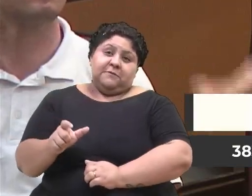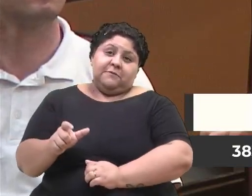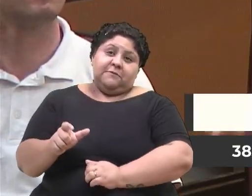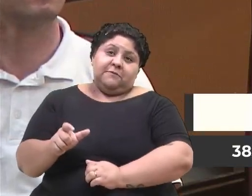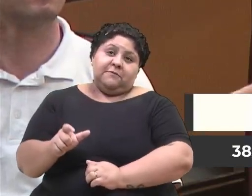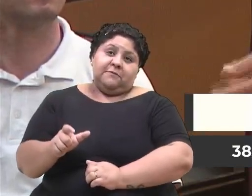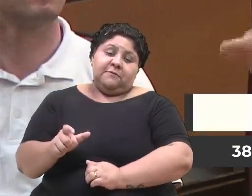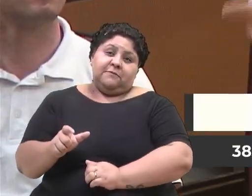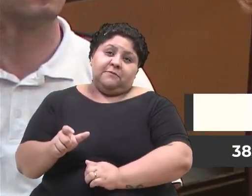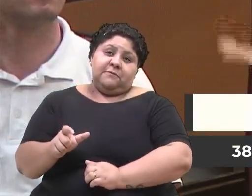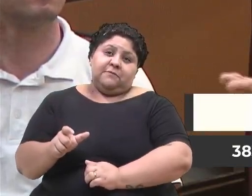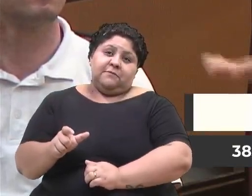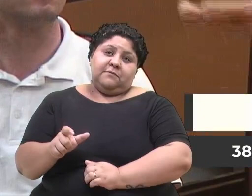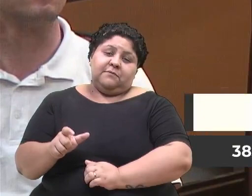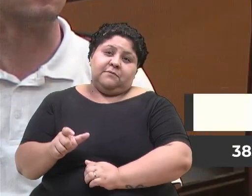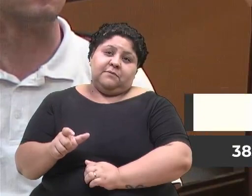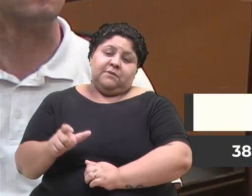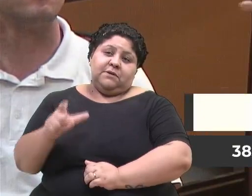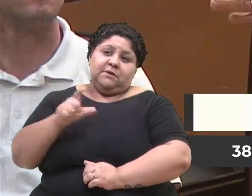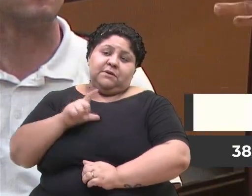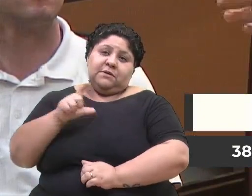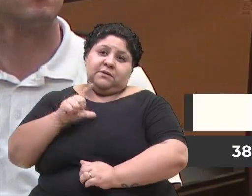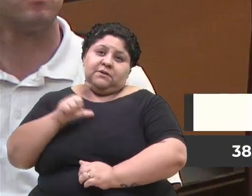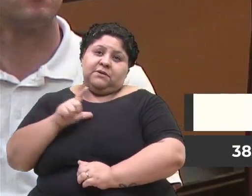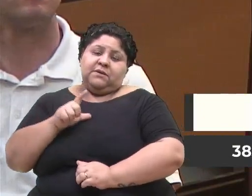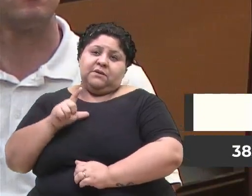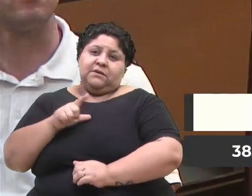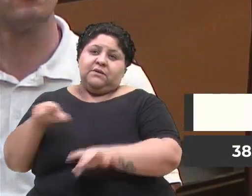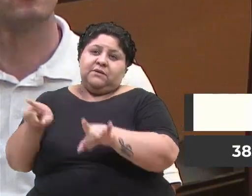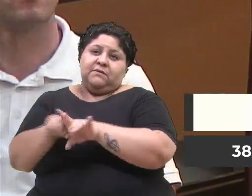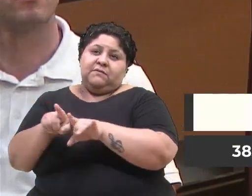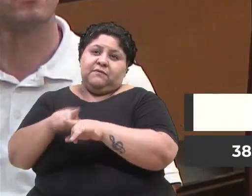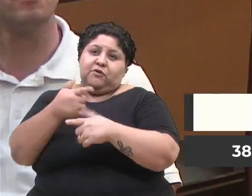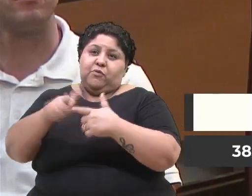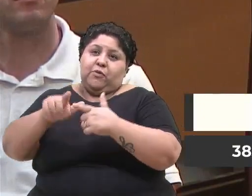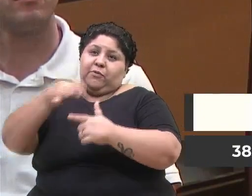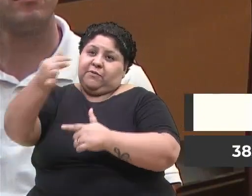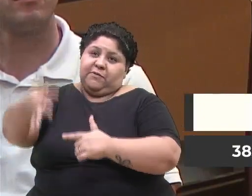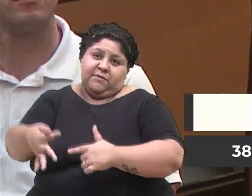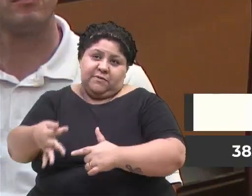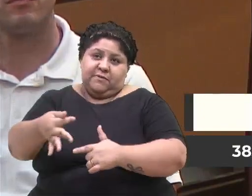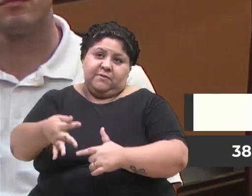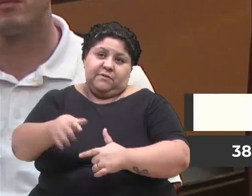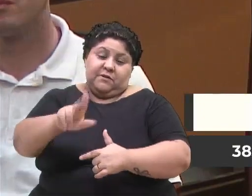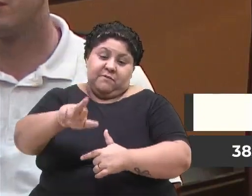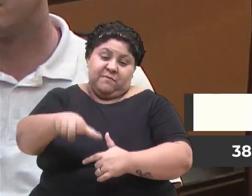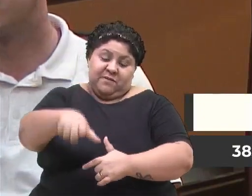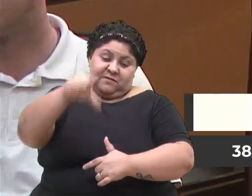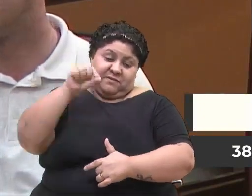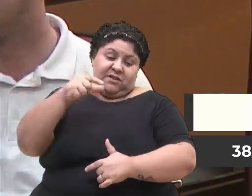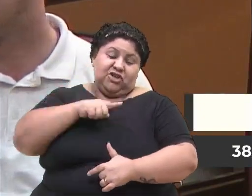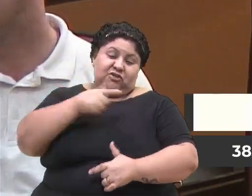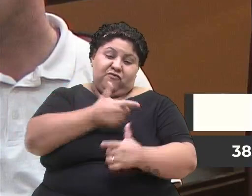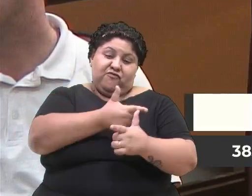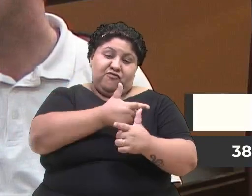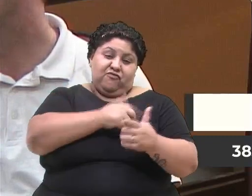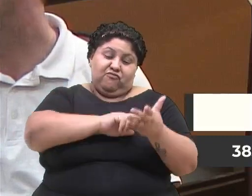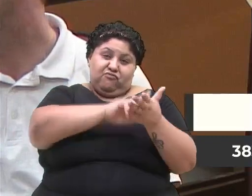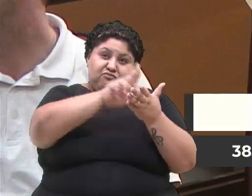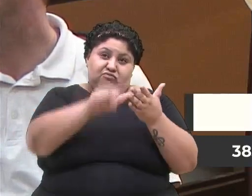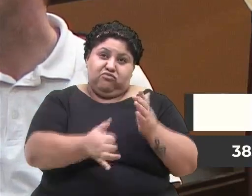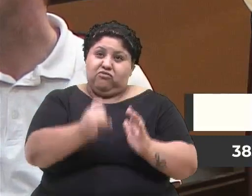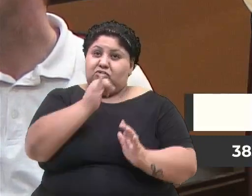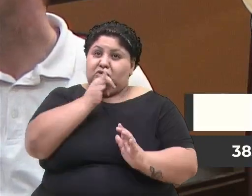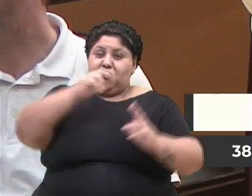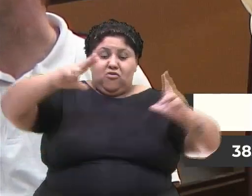que eu sou, situações que eu já vi, numa situação, numa época a minha irmã junto num quarto com